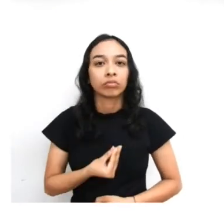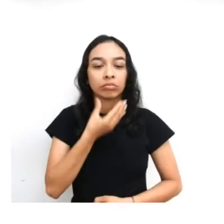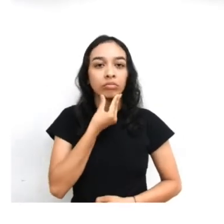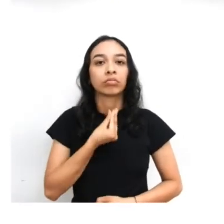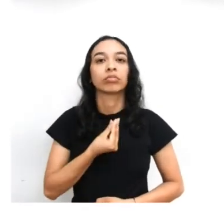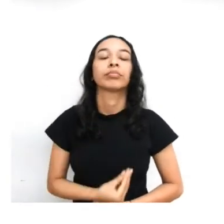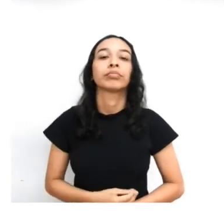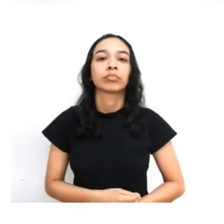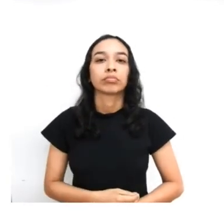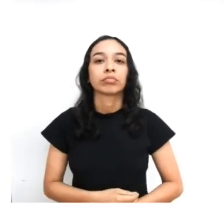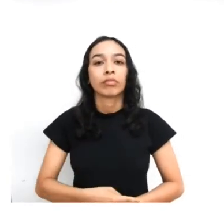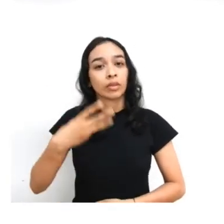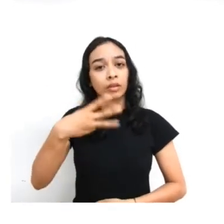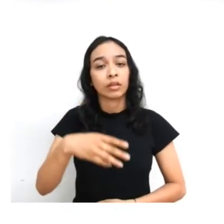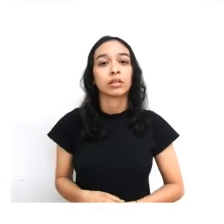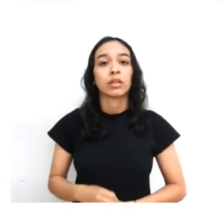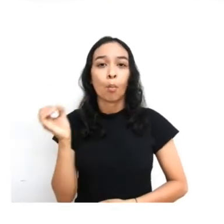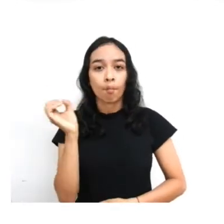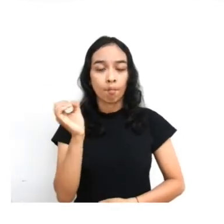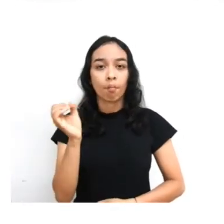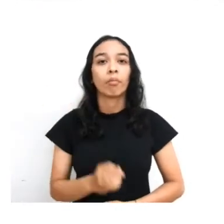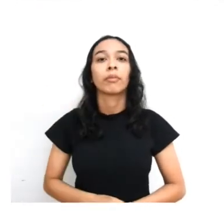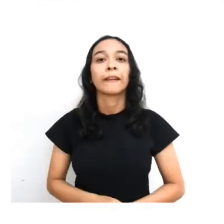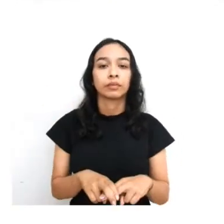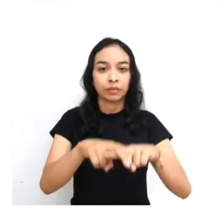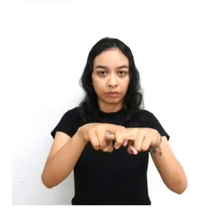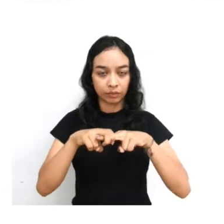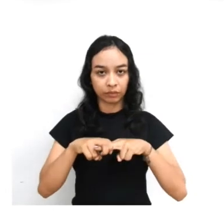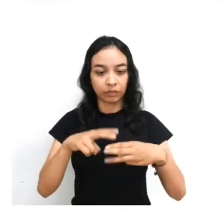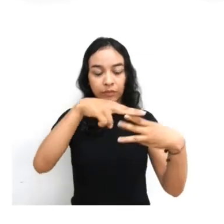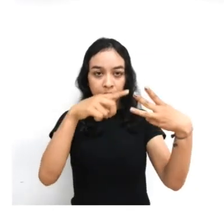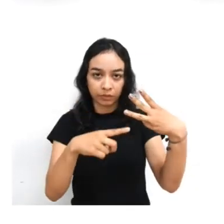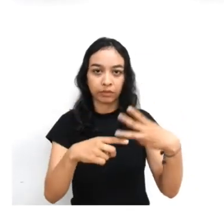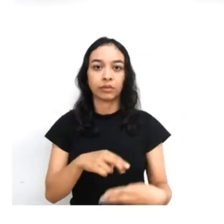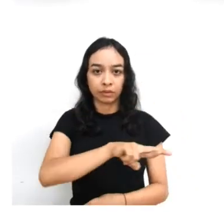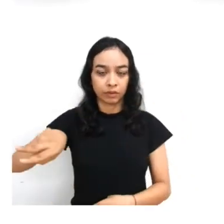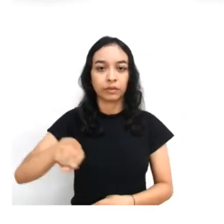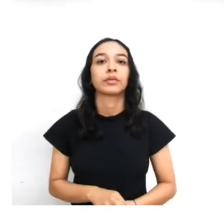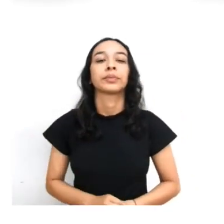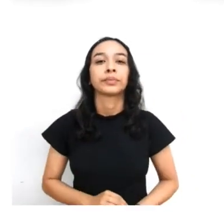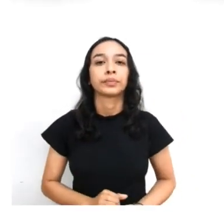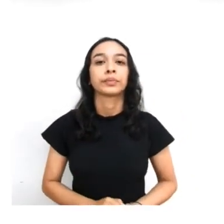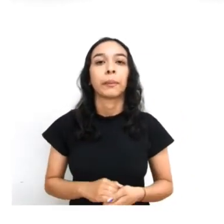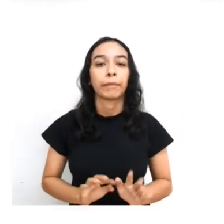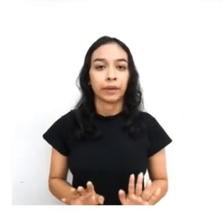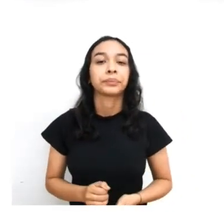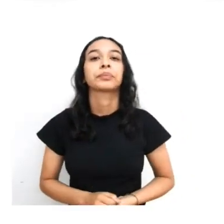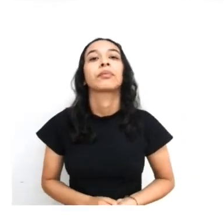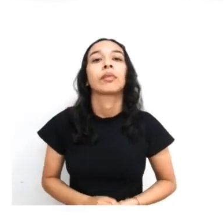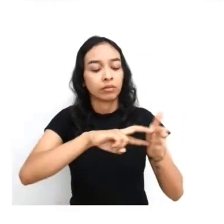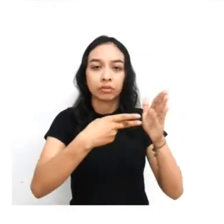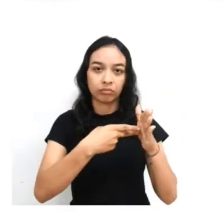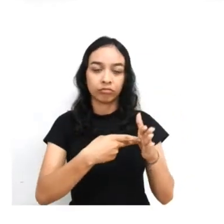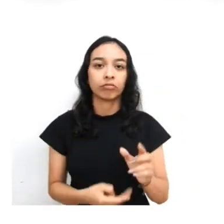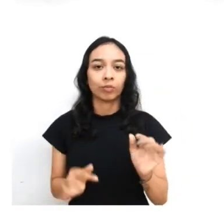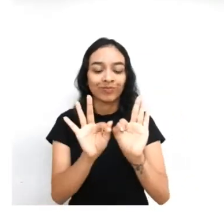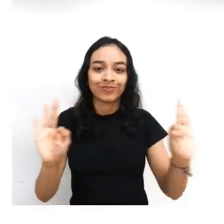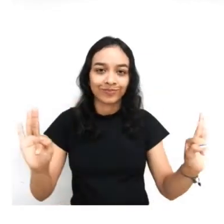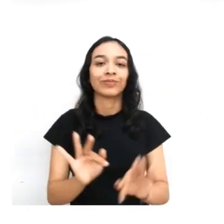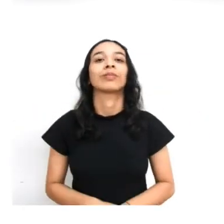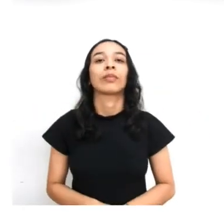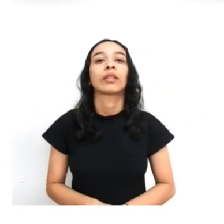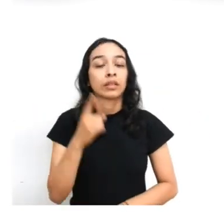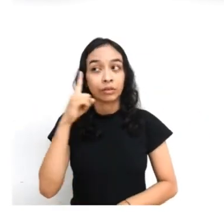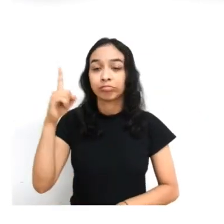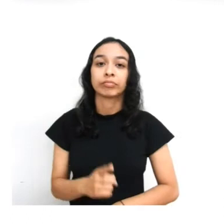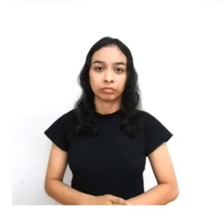são diferentes. Bem, o significado destas frases são exatamente estes. A aluna é boa, o Senhor